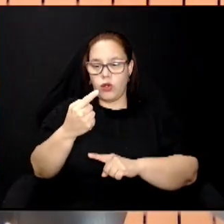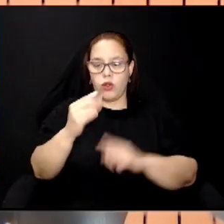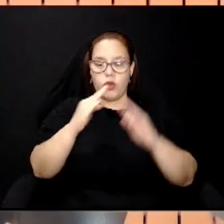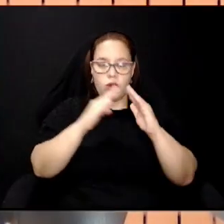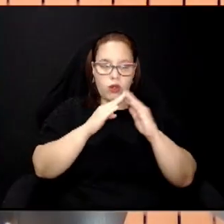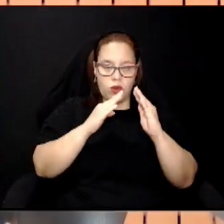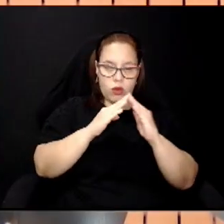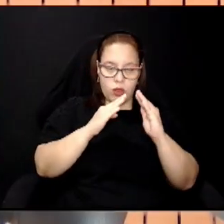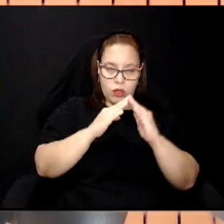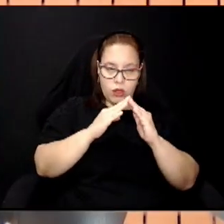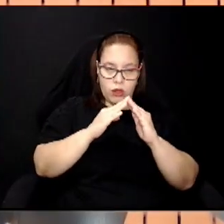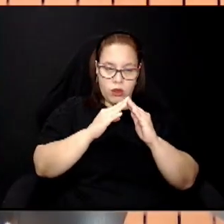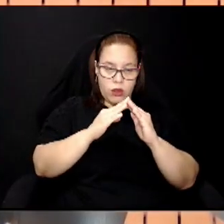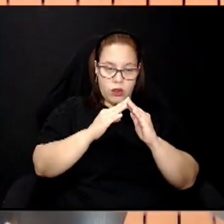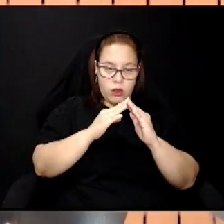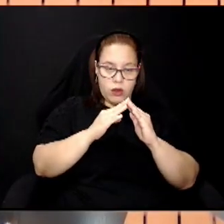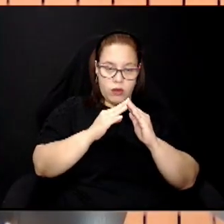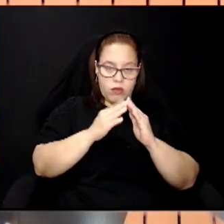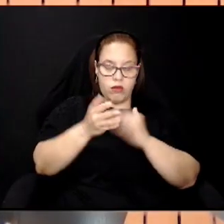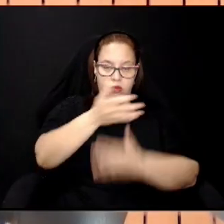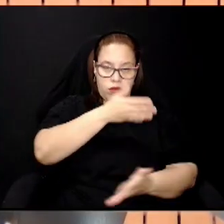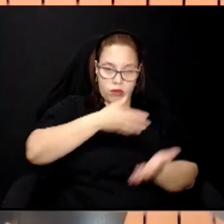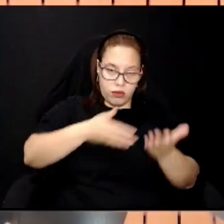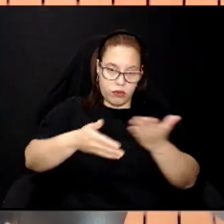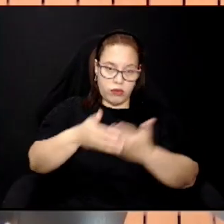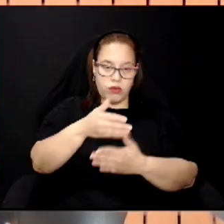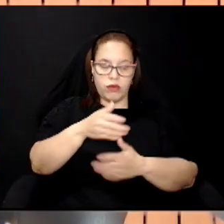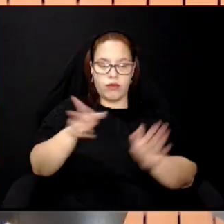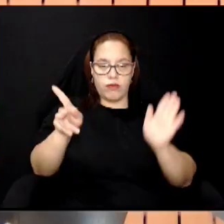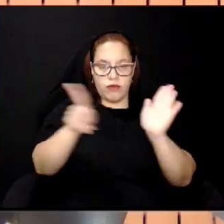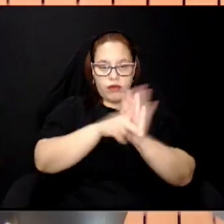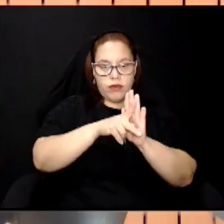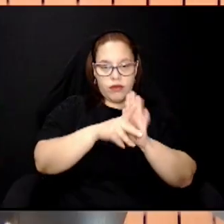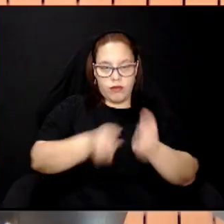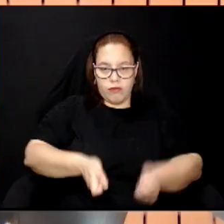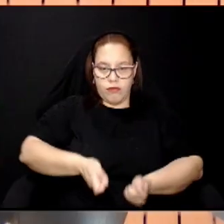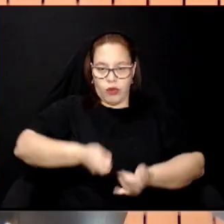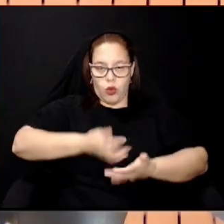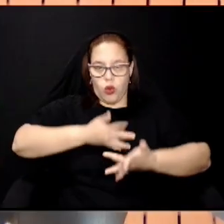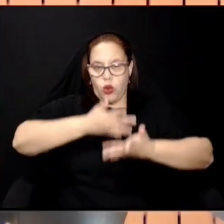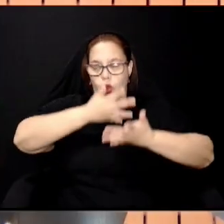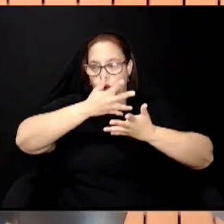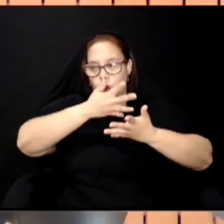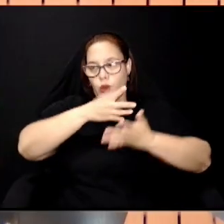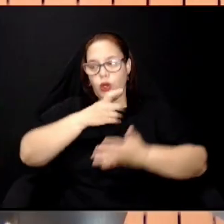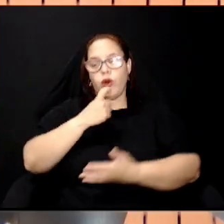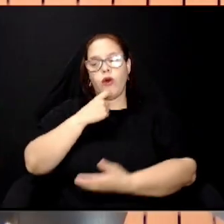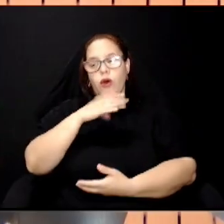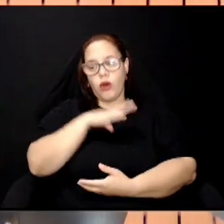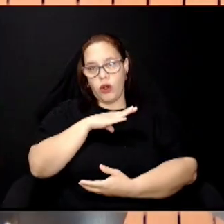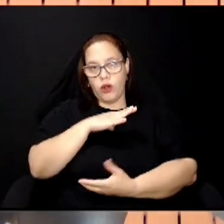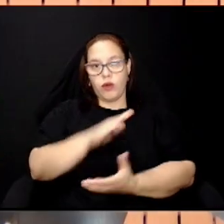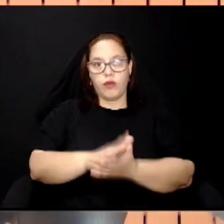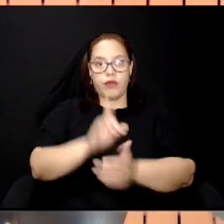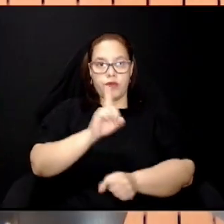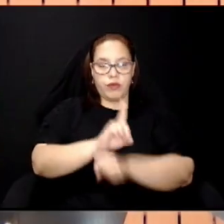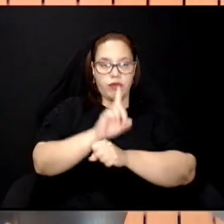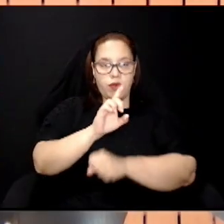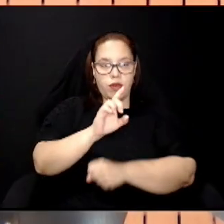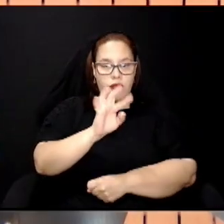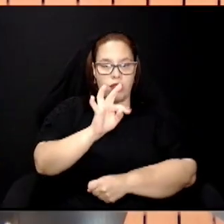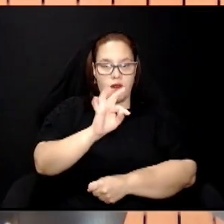para se tornar parte da própria essência da cidade. O Dr. Sterges nos ensina